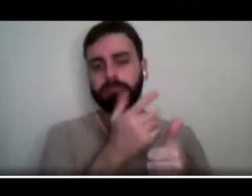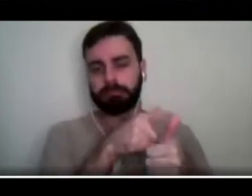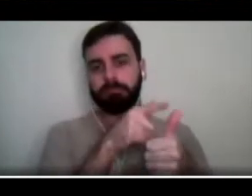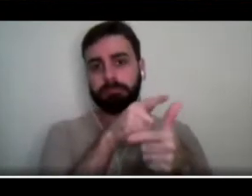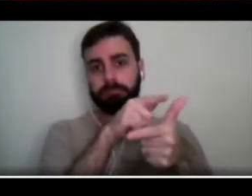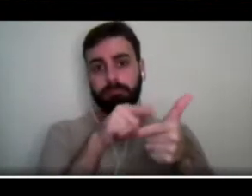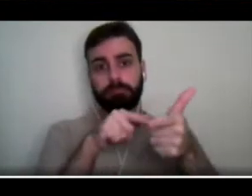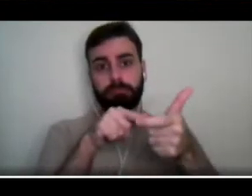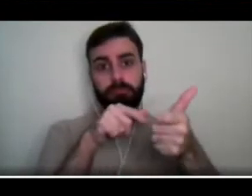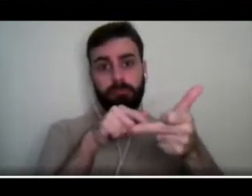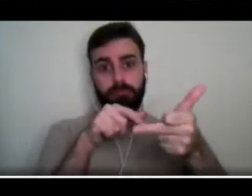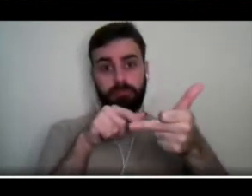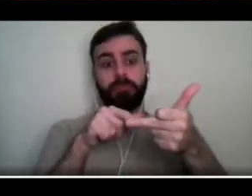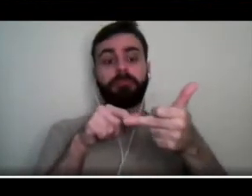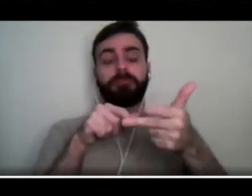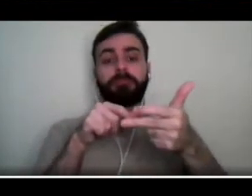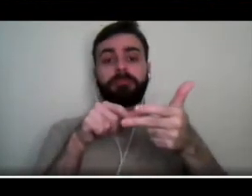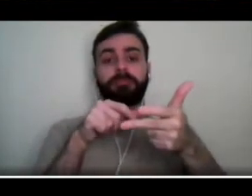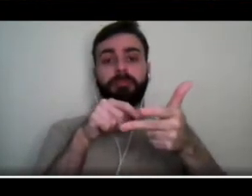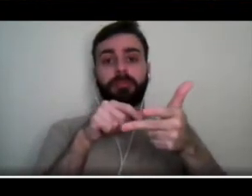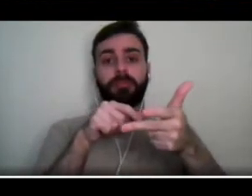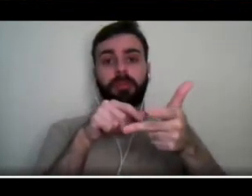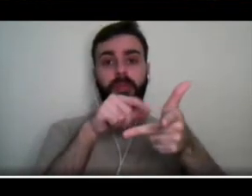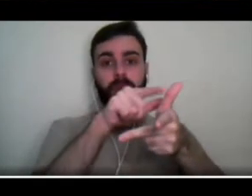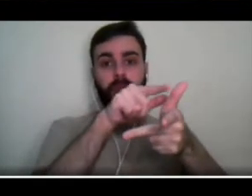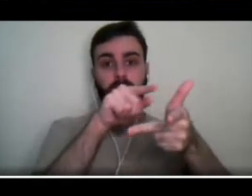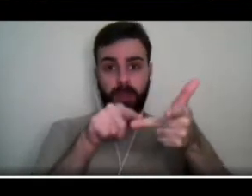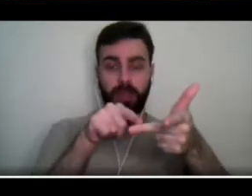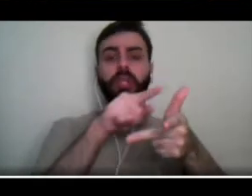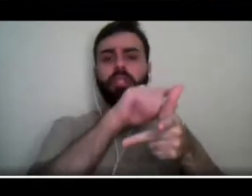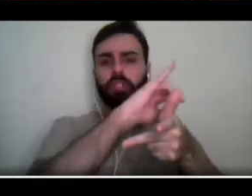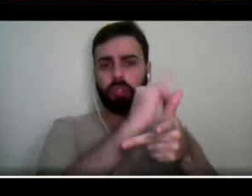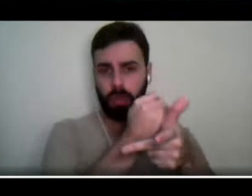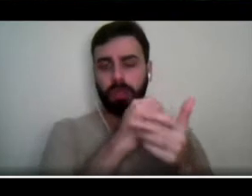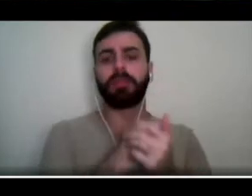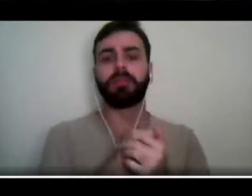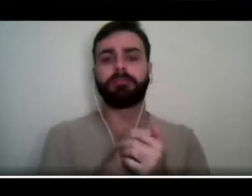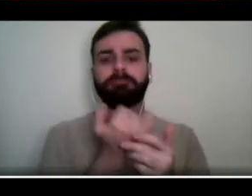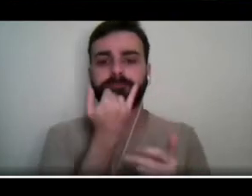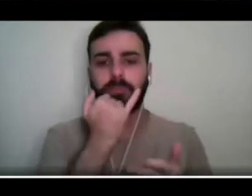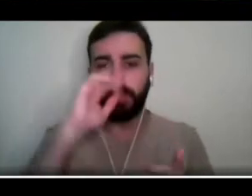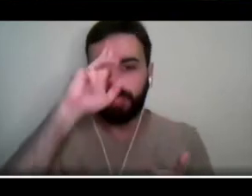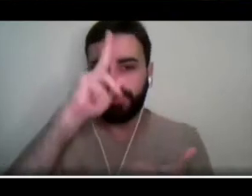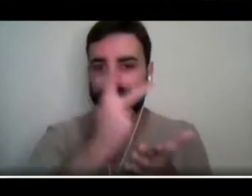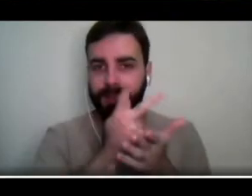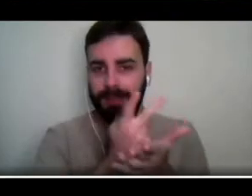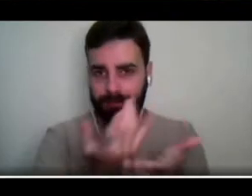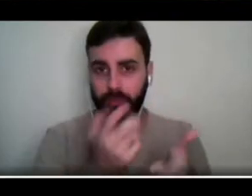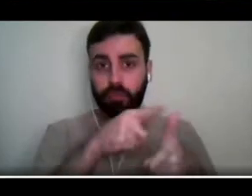na direção de j, eu errei aqui,